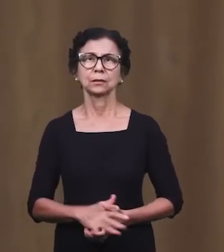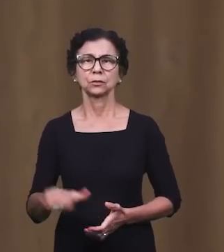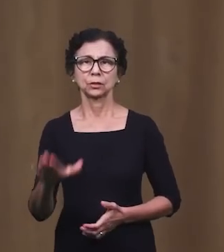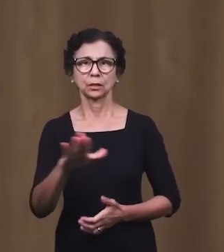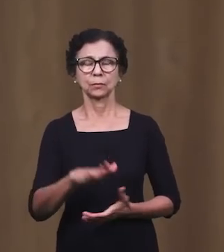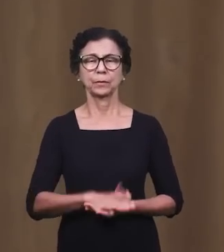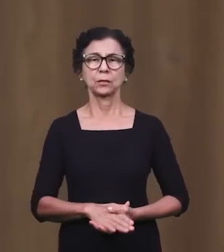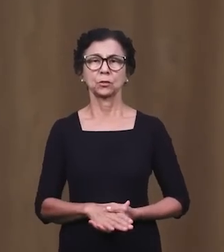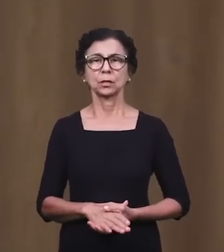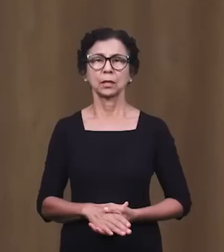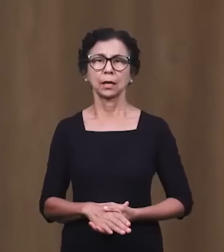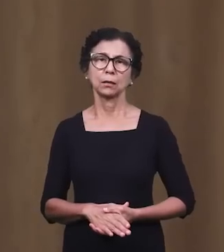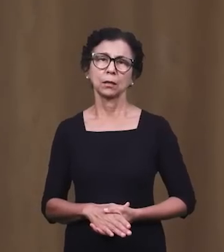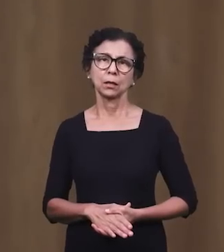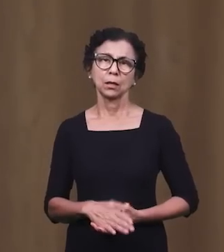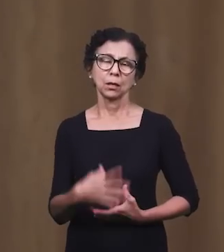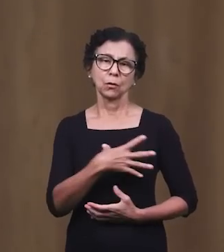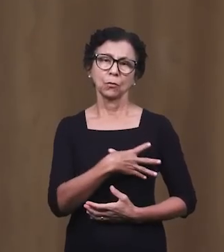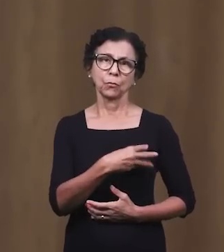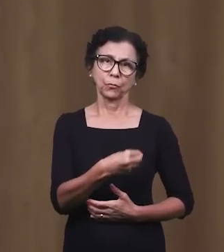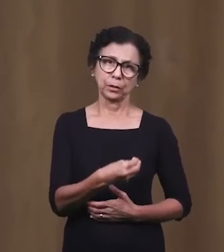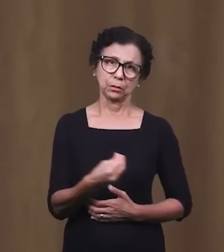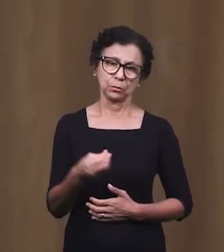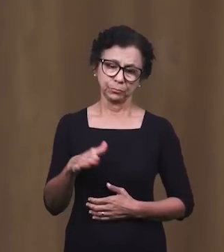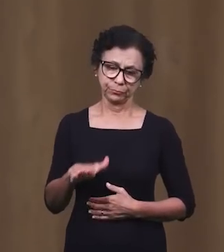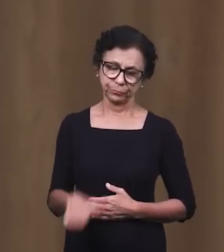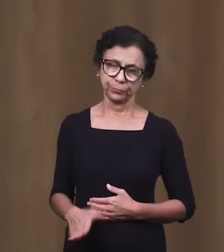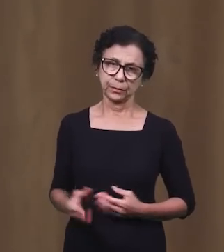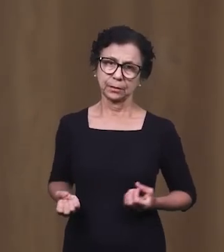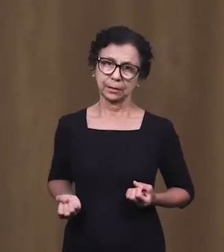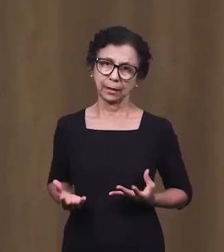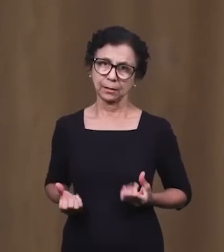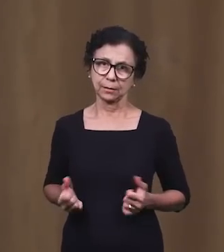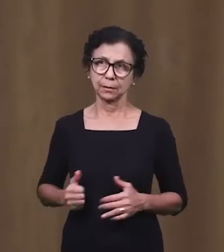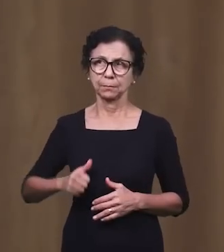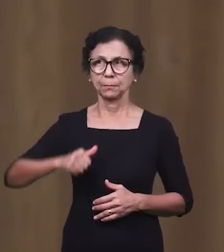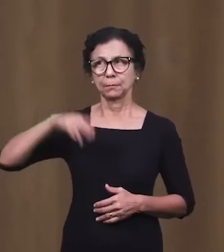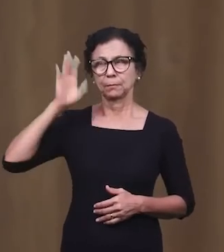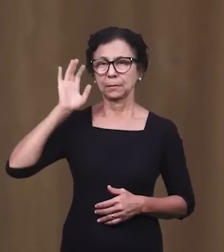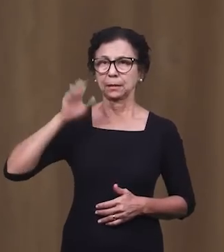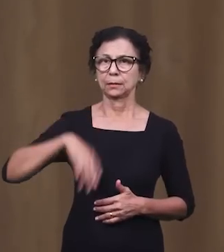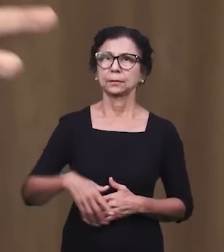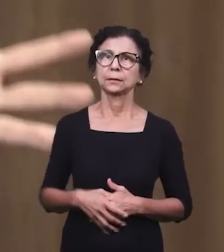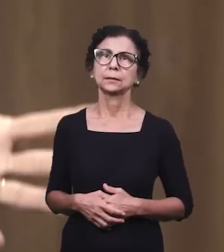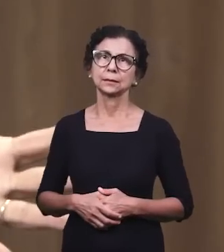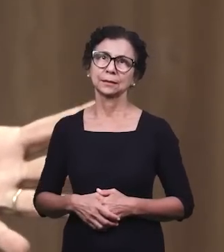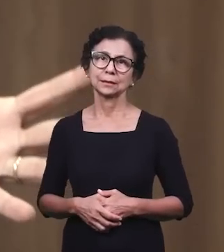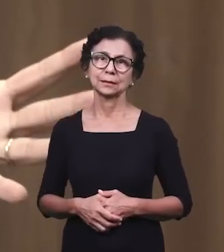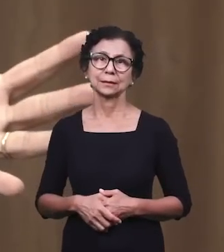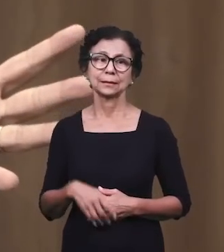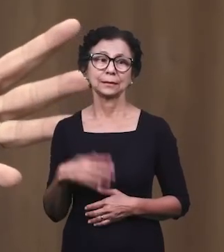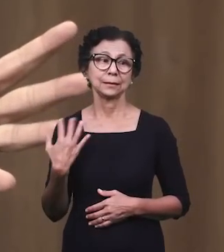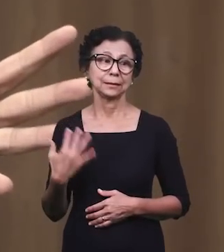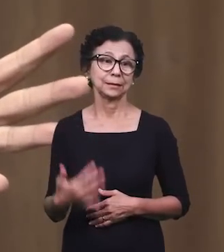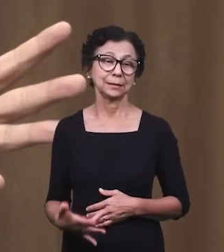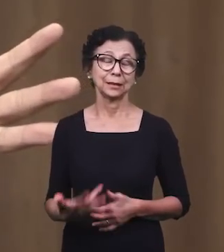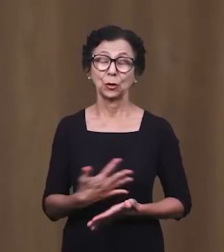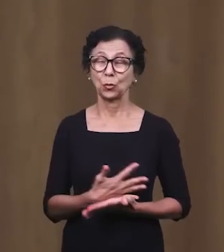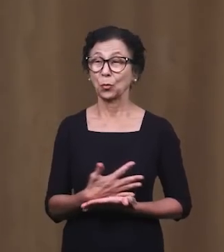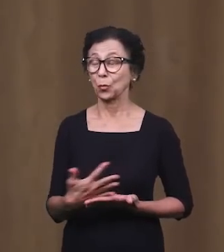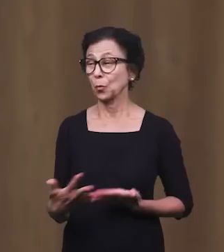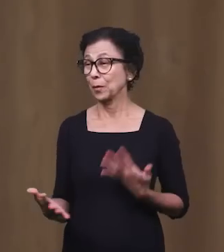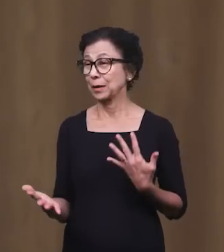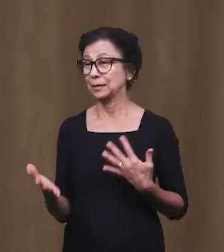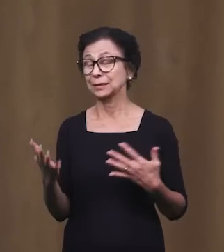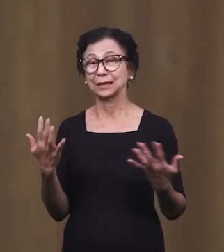criança pequena em casa, aumenta muito o custo de vida e acontece de tudo começar a estragar de uma vez.